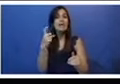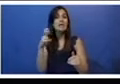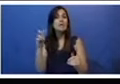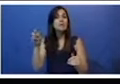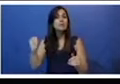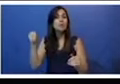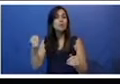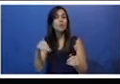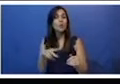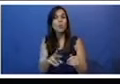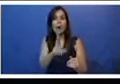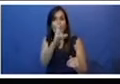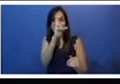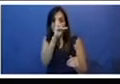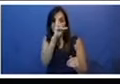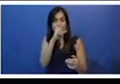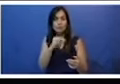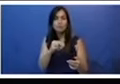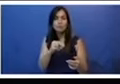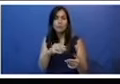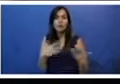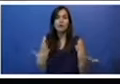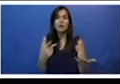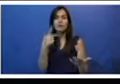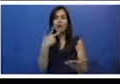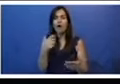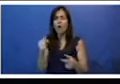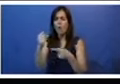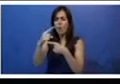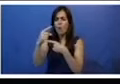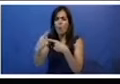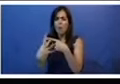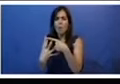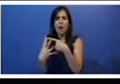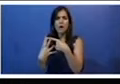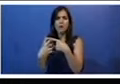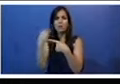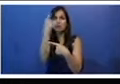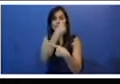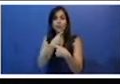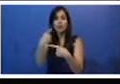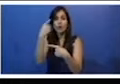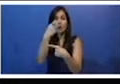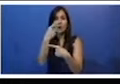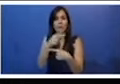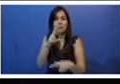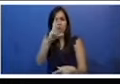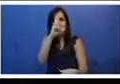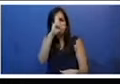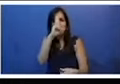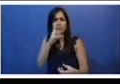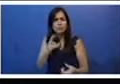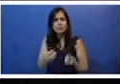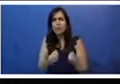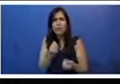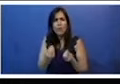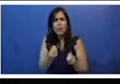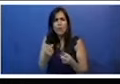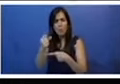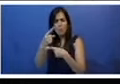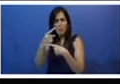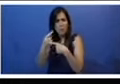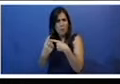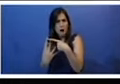o almoço do que falta 1 quarto de hora para o almoço Como assim 1/4 de hora